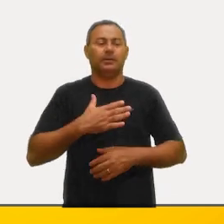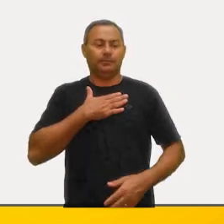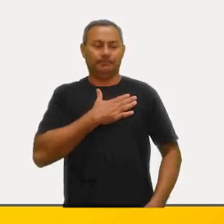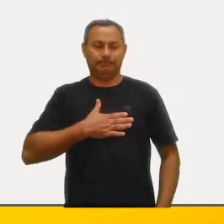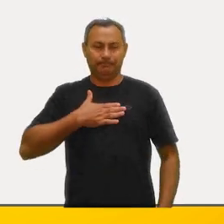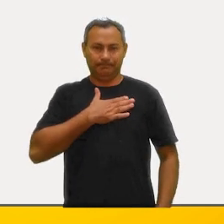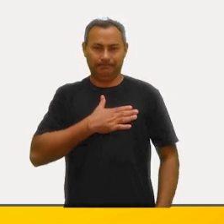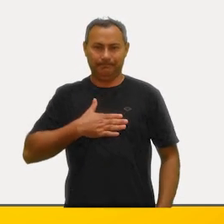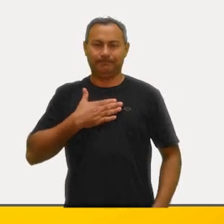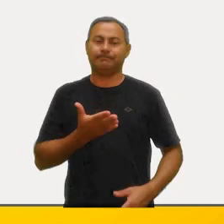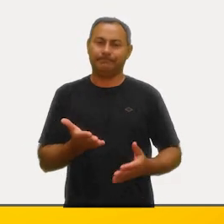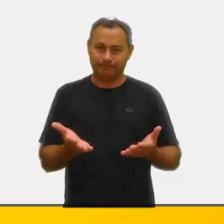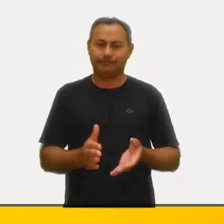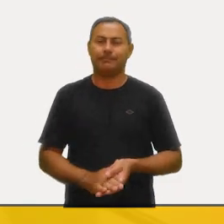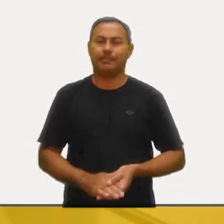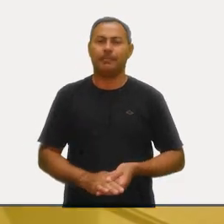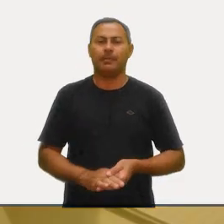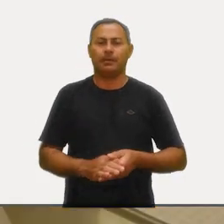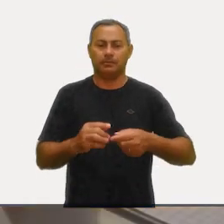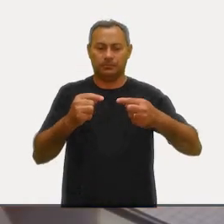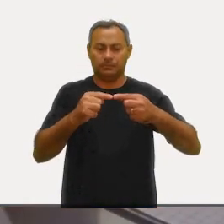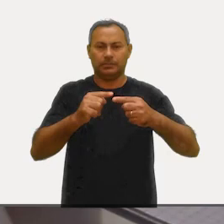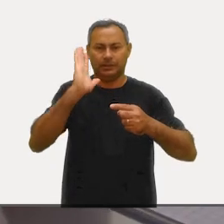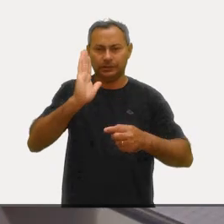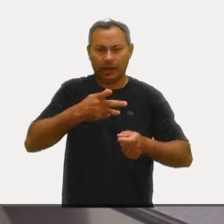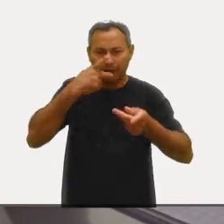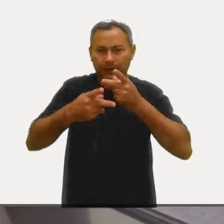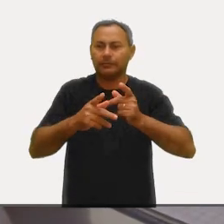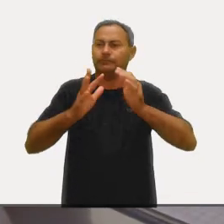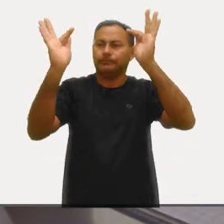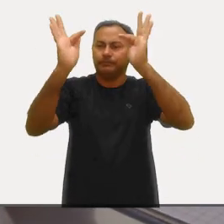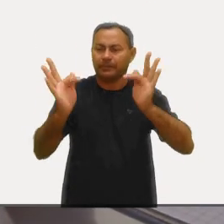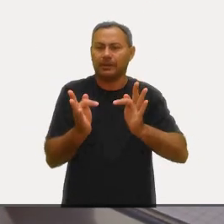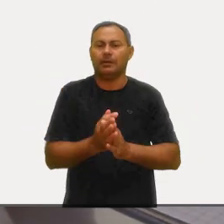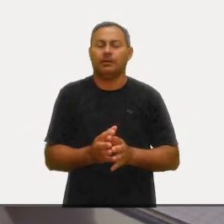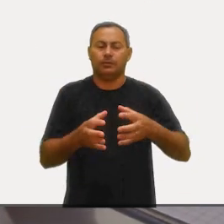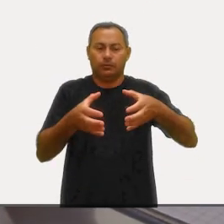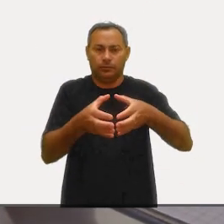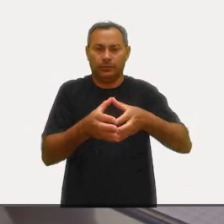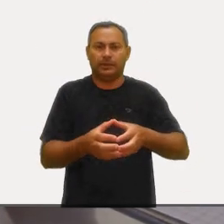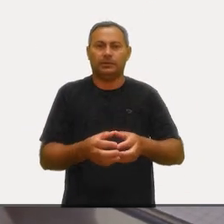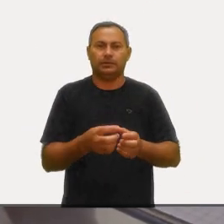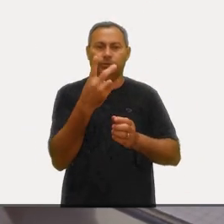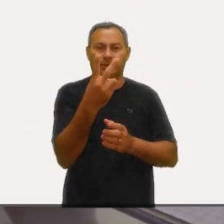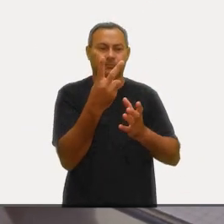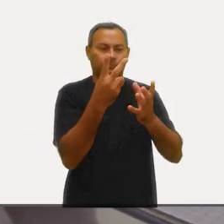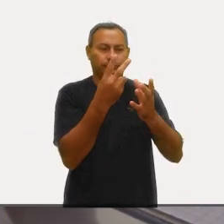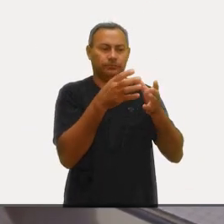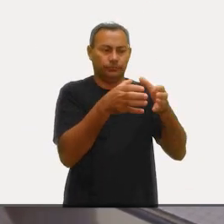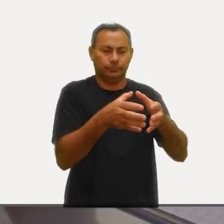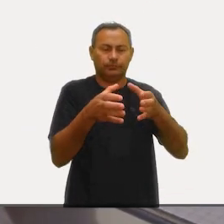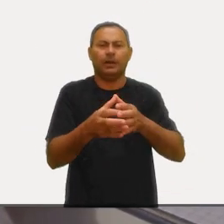serão satisfeitos. Conforme já dissemos, as bem-aventuranças podem ser agrupadas em